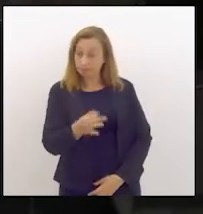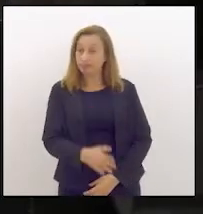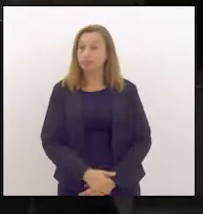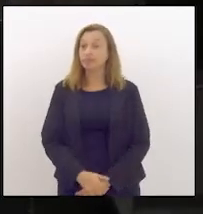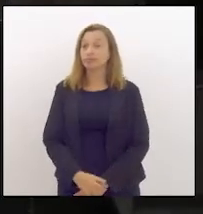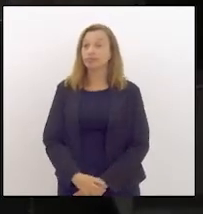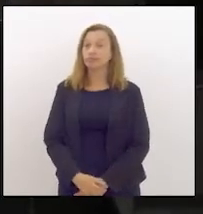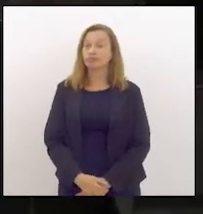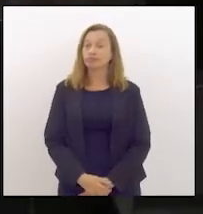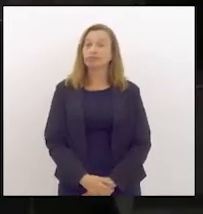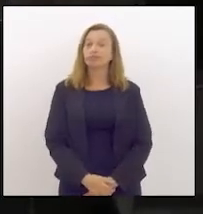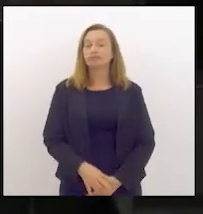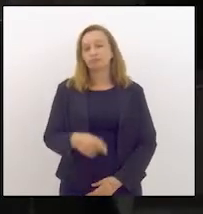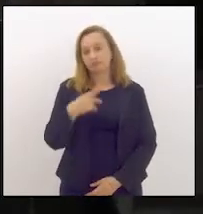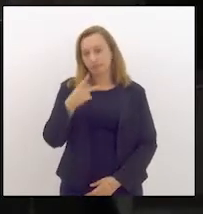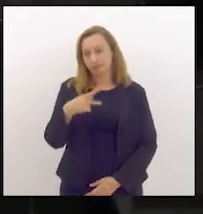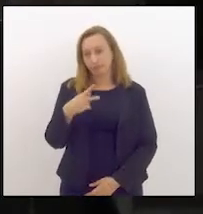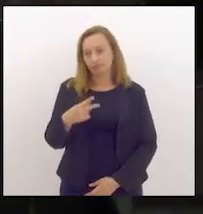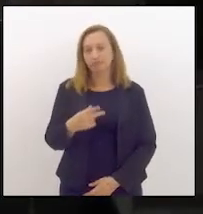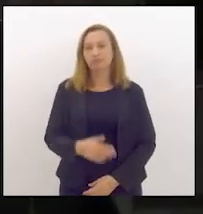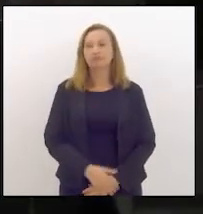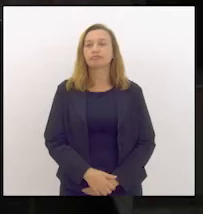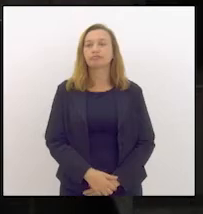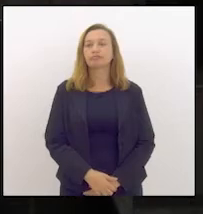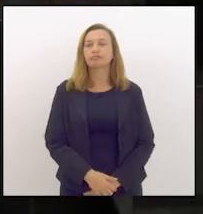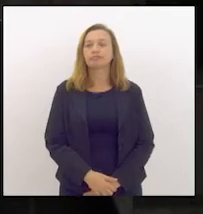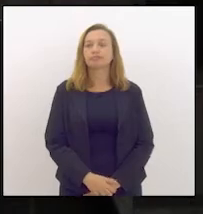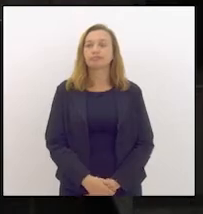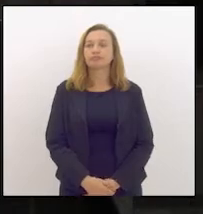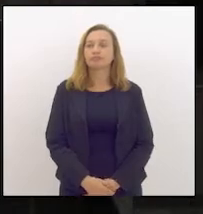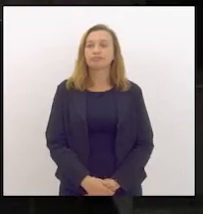fazendo esses comentários entro